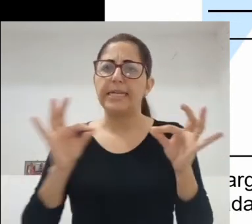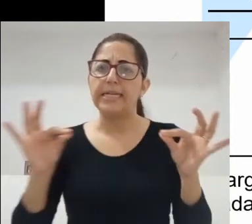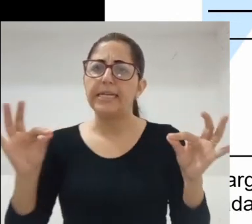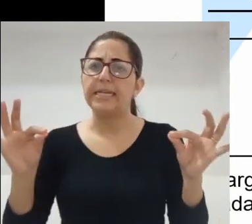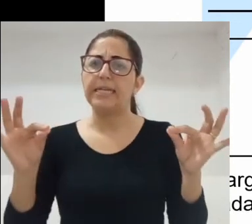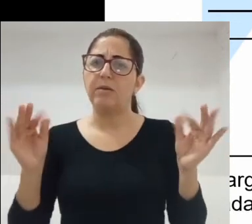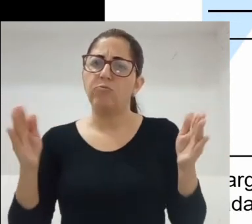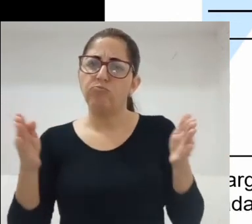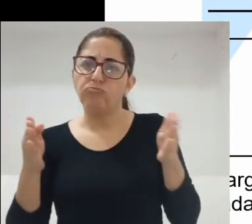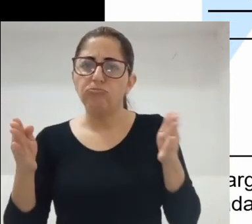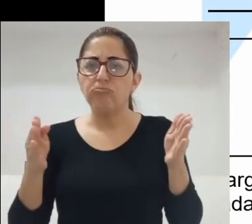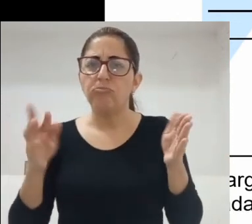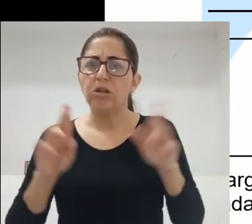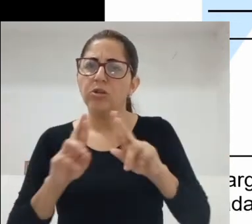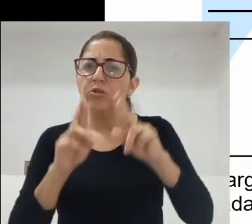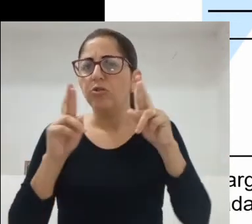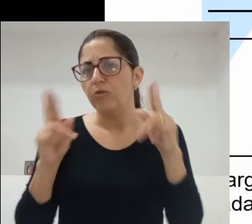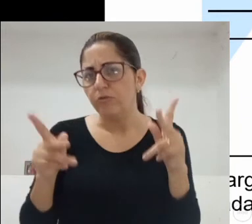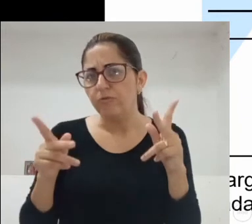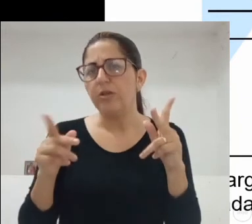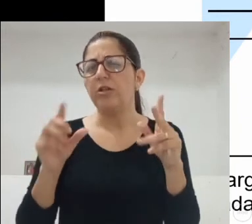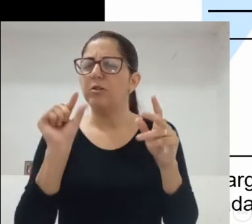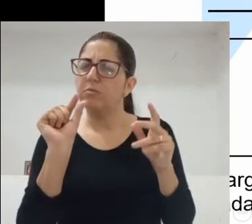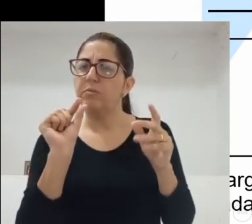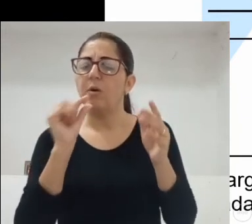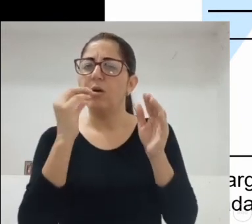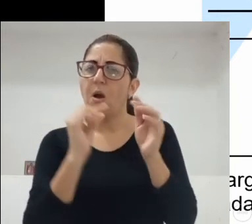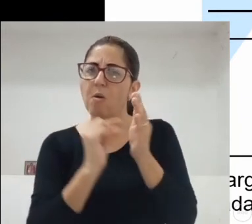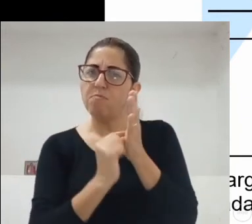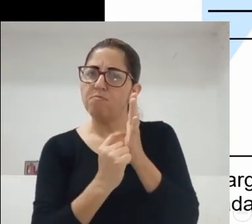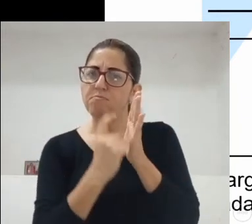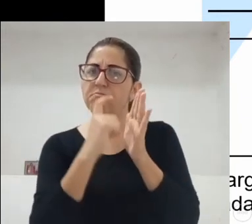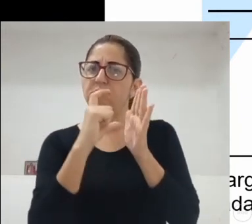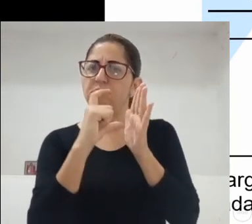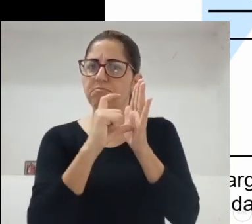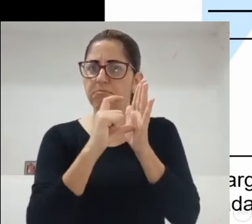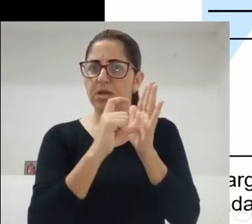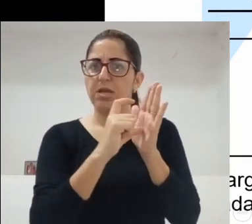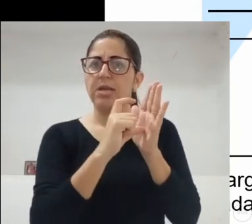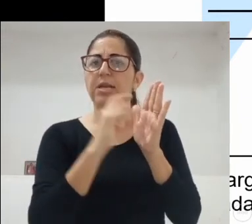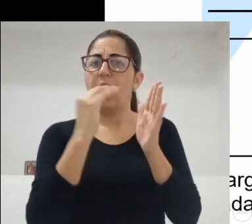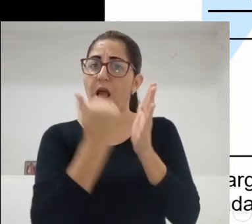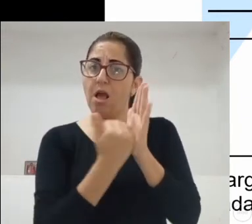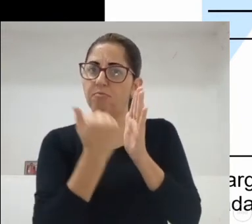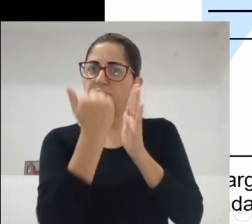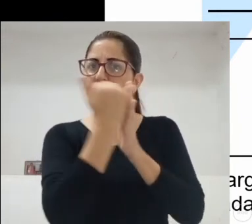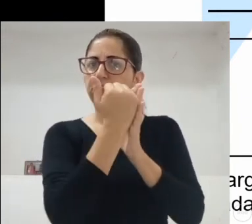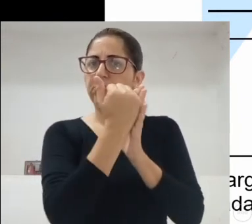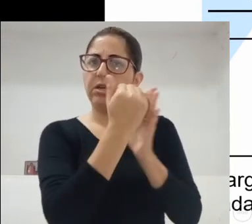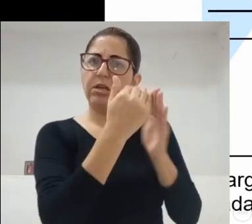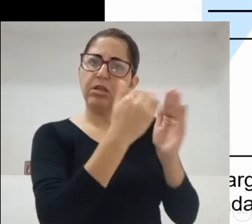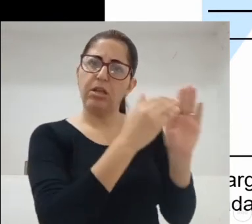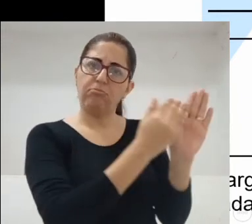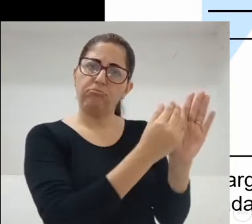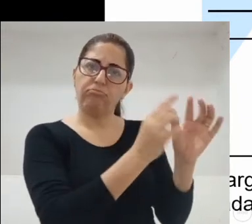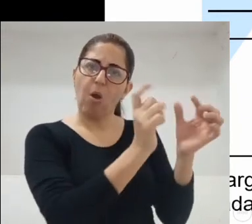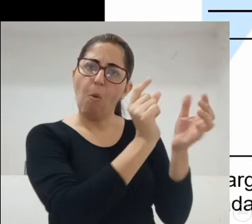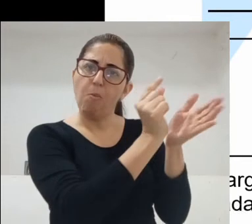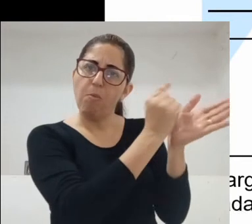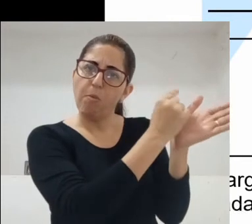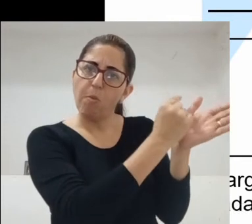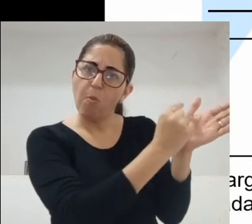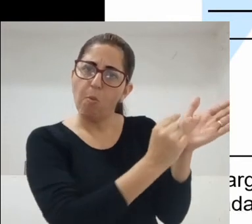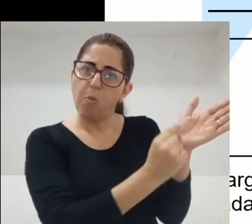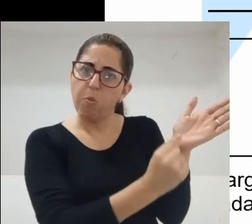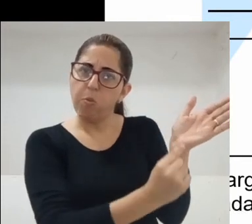coisa, né? A largura da linha também diferencia um pouco, né? De acordo com que se aumenta o tamanho da margem,